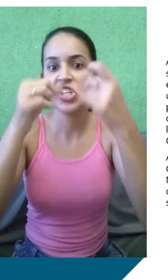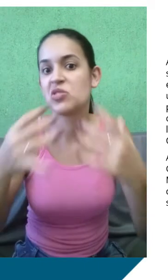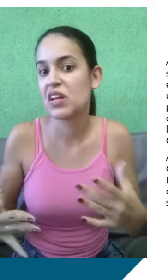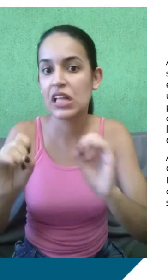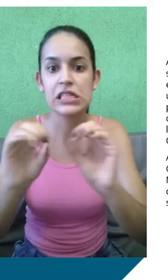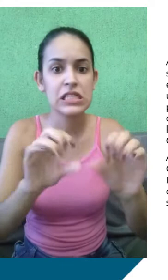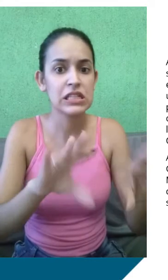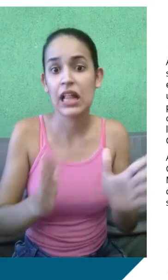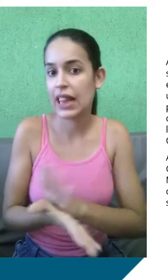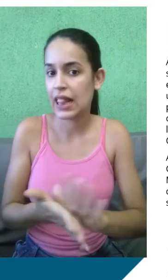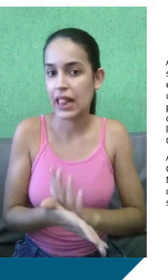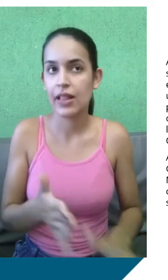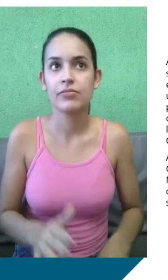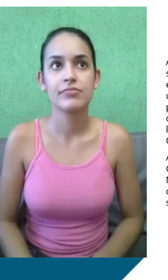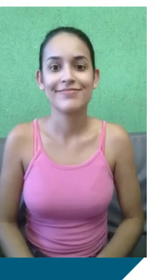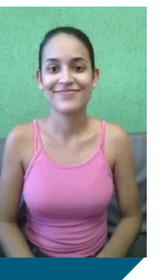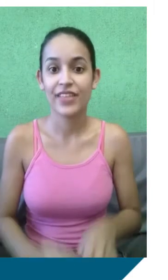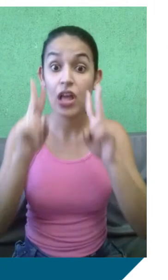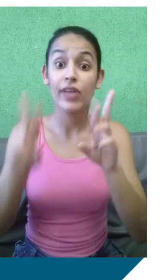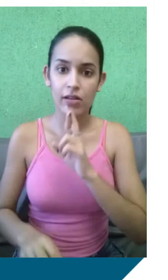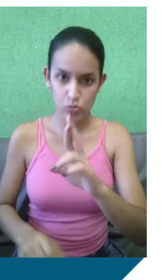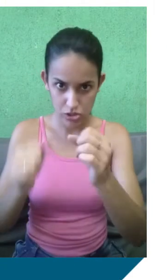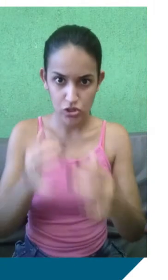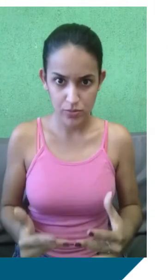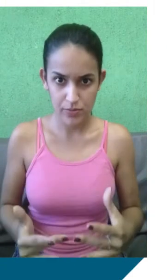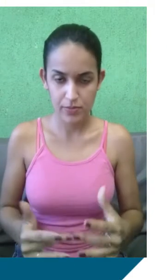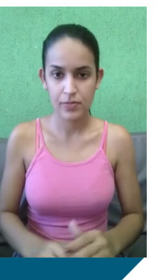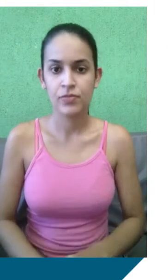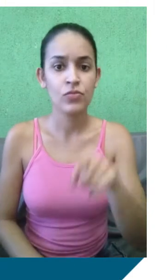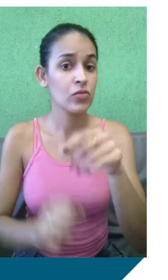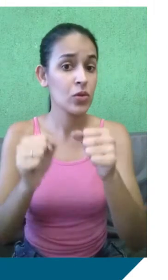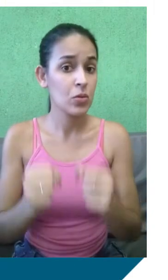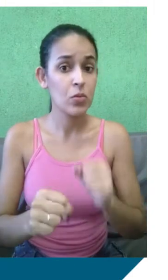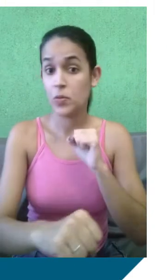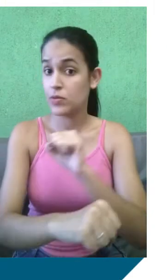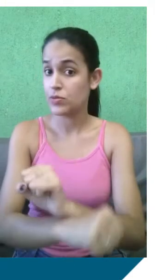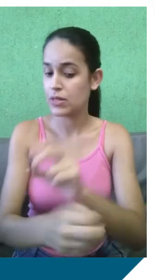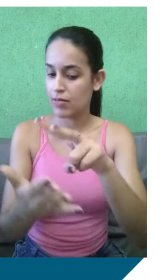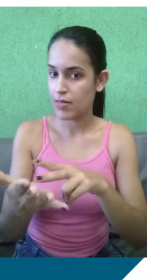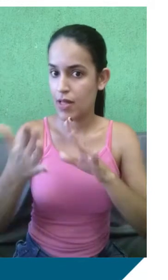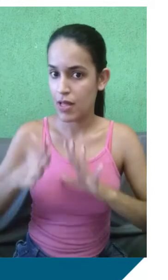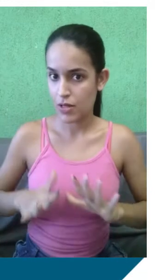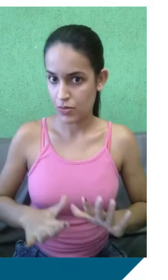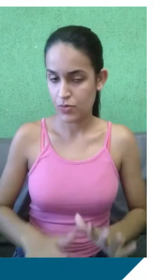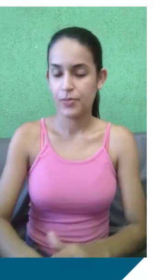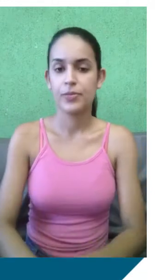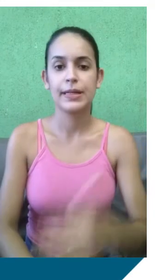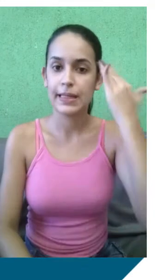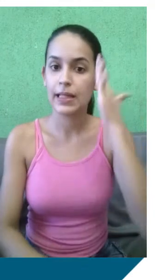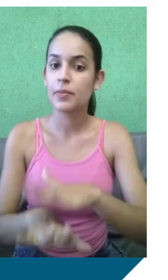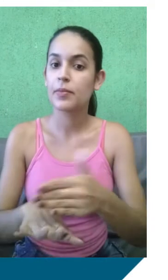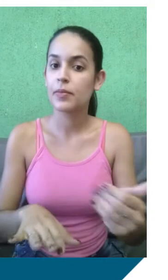de instrução ali incorporada. Temos aqui o gabarito comentado por escrito, para que você possa